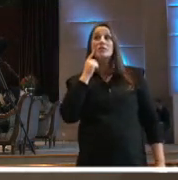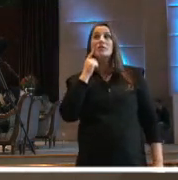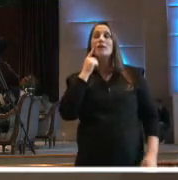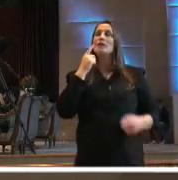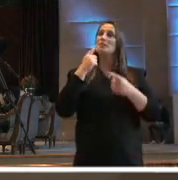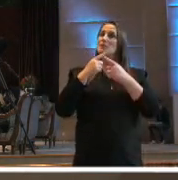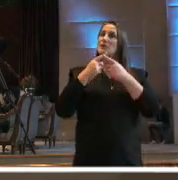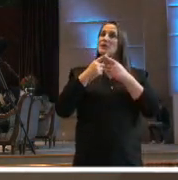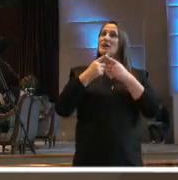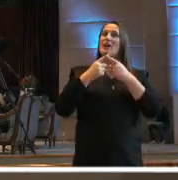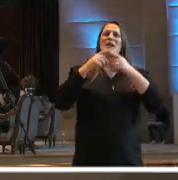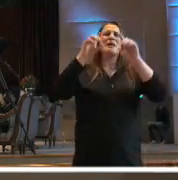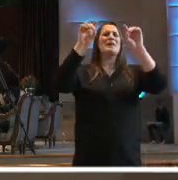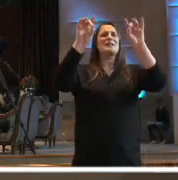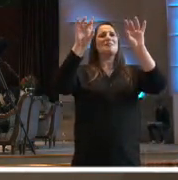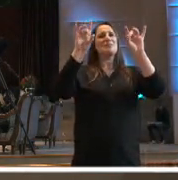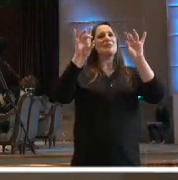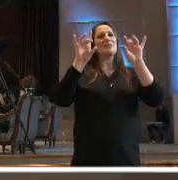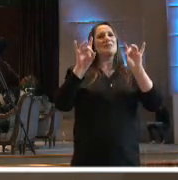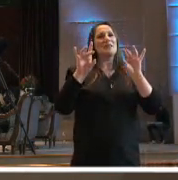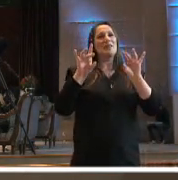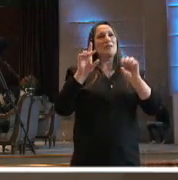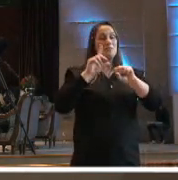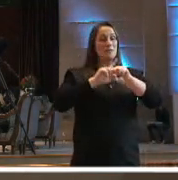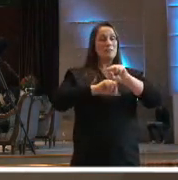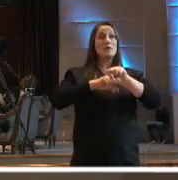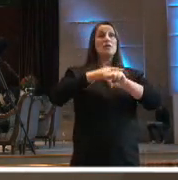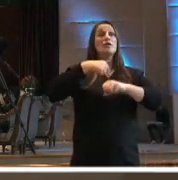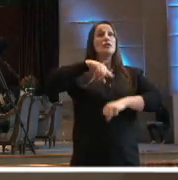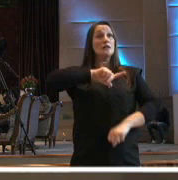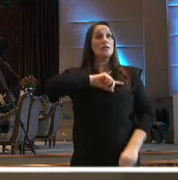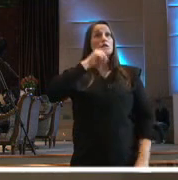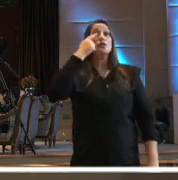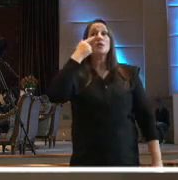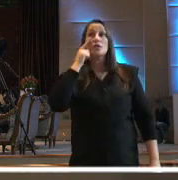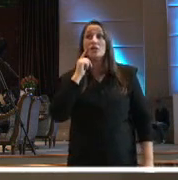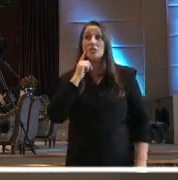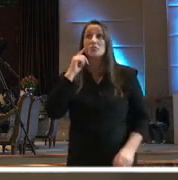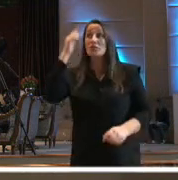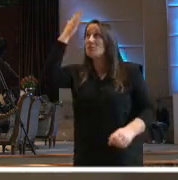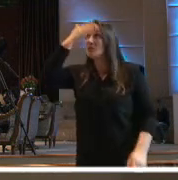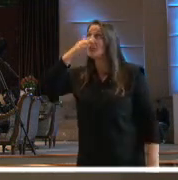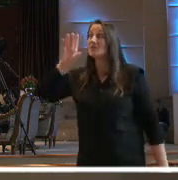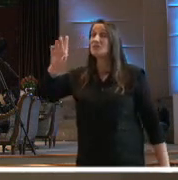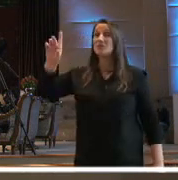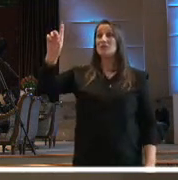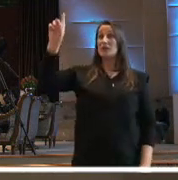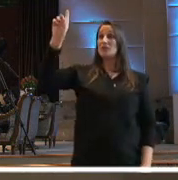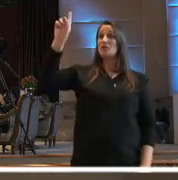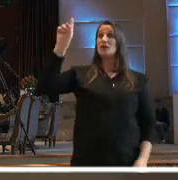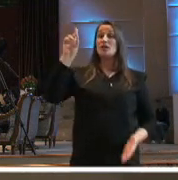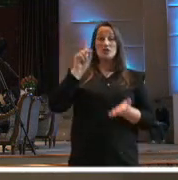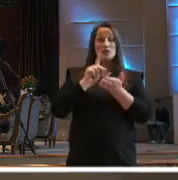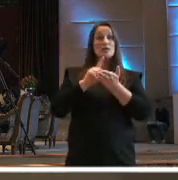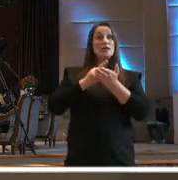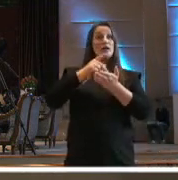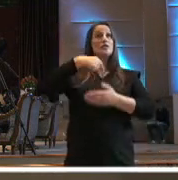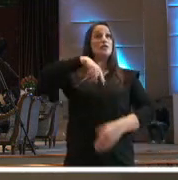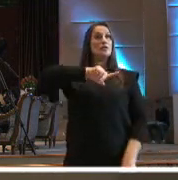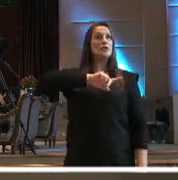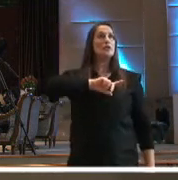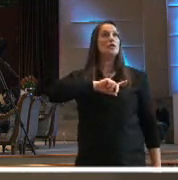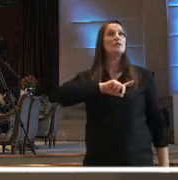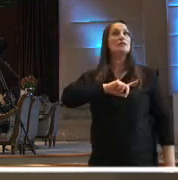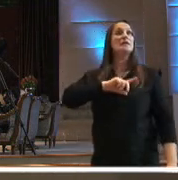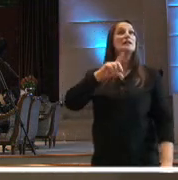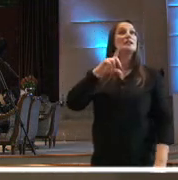preciosas. Porque quando nós choramos dessa maneira na presença do Senhor, o que na verdade nós estamos fazendo é